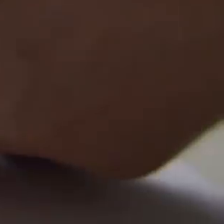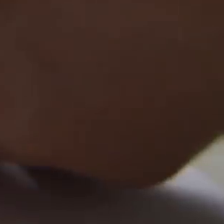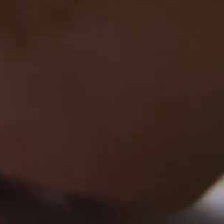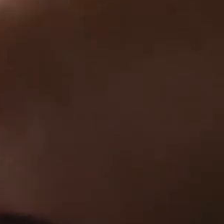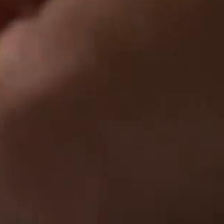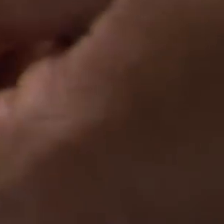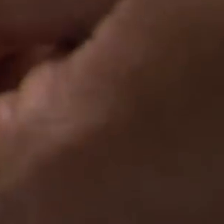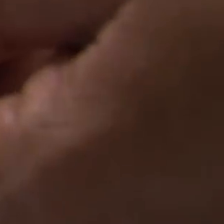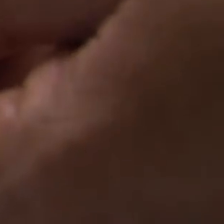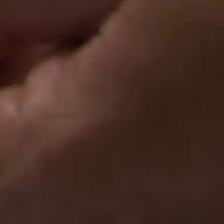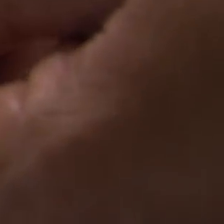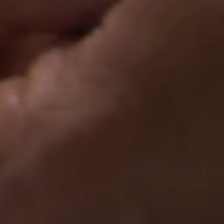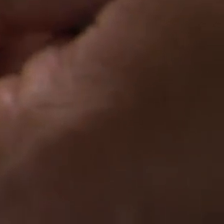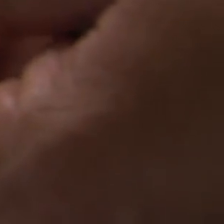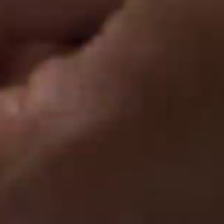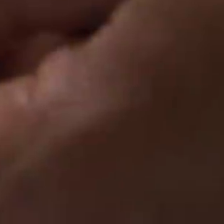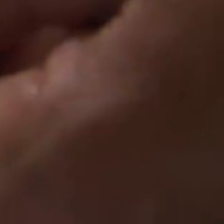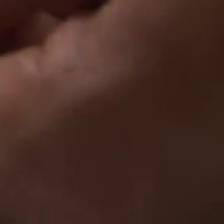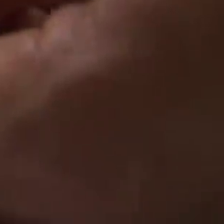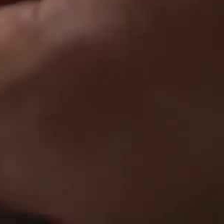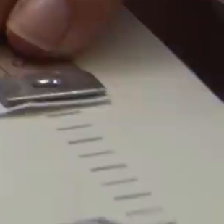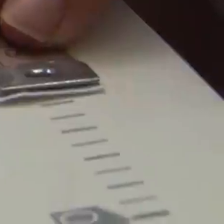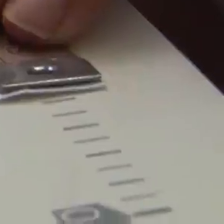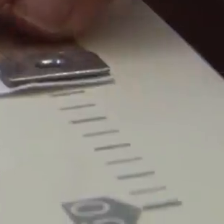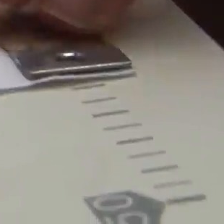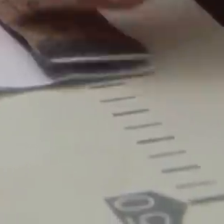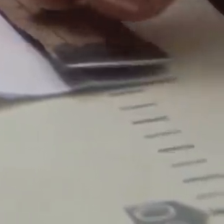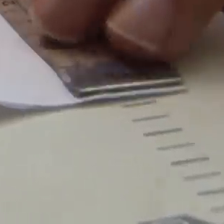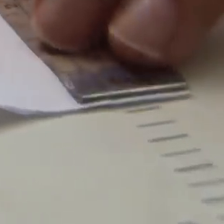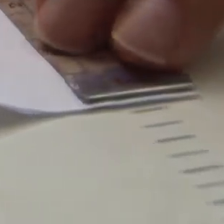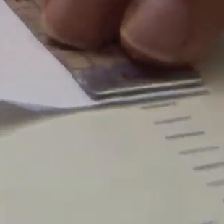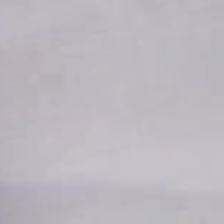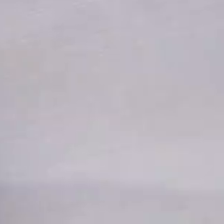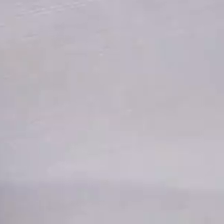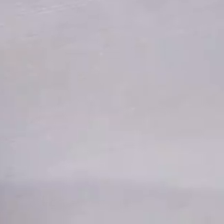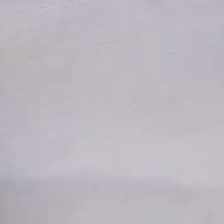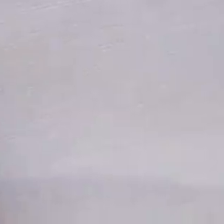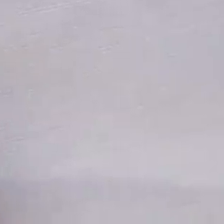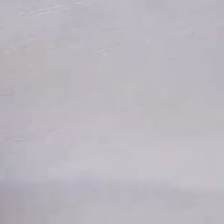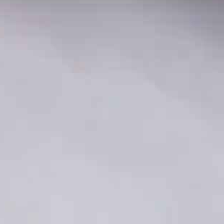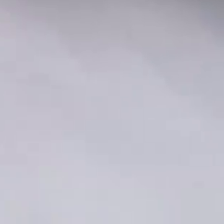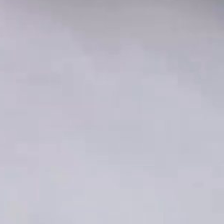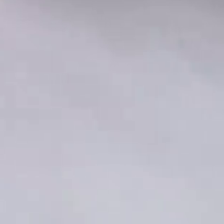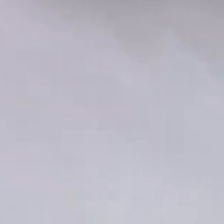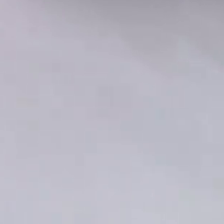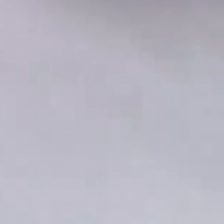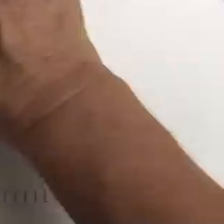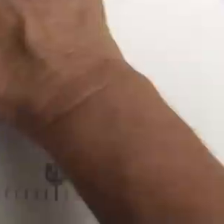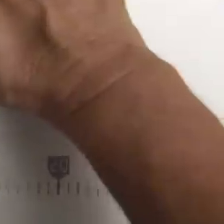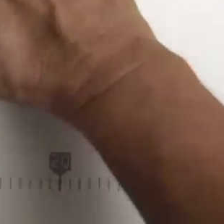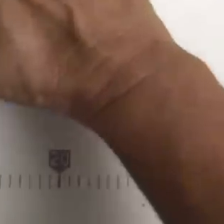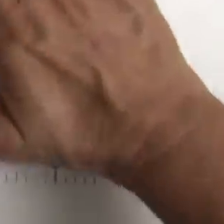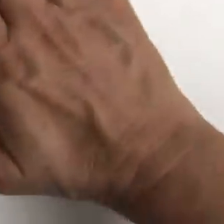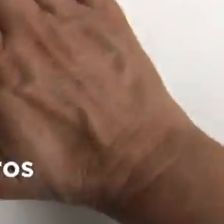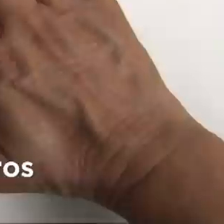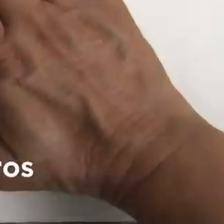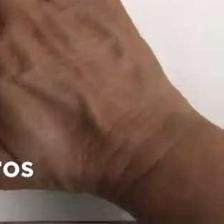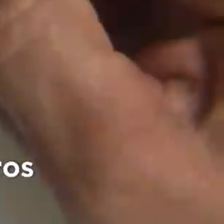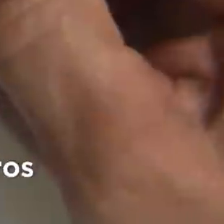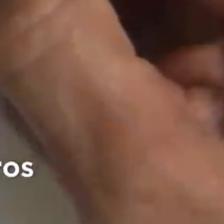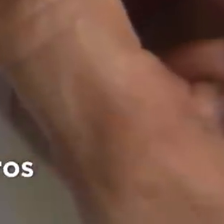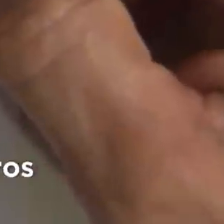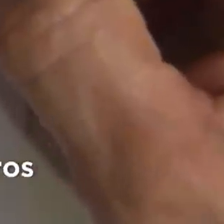algodão, tricoline, TNT ou jeans. Marque no tecido um retângulo de 21 por 19 cm.